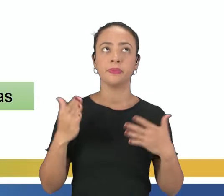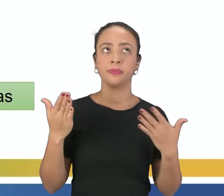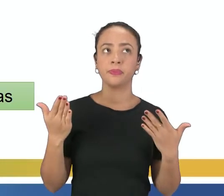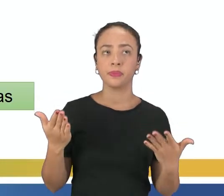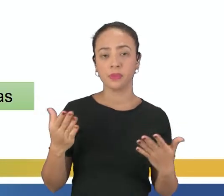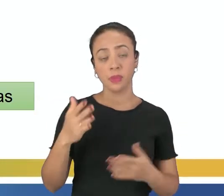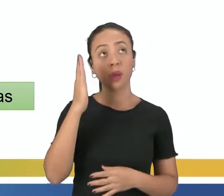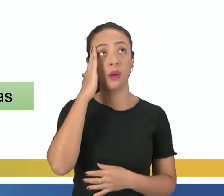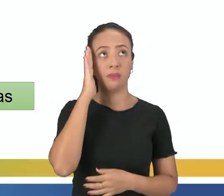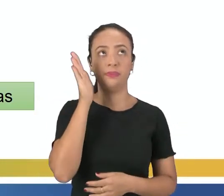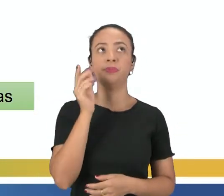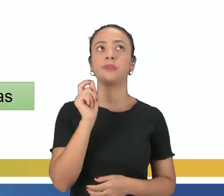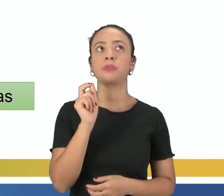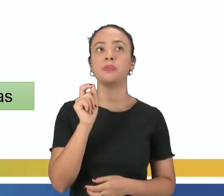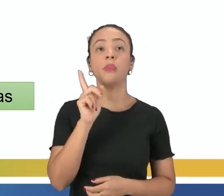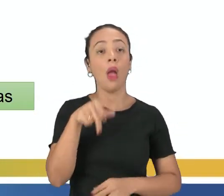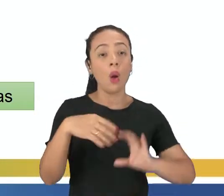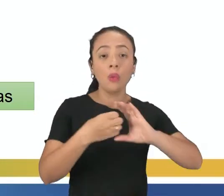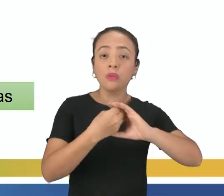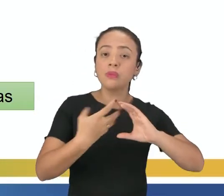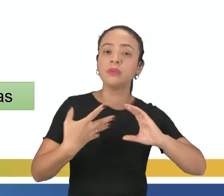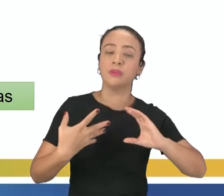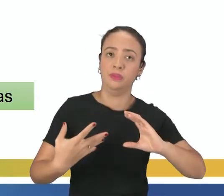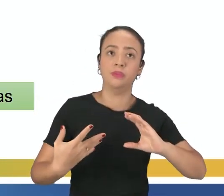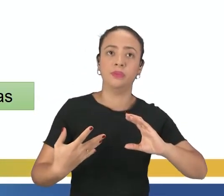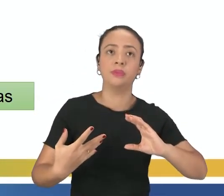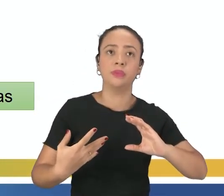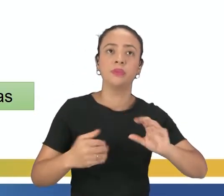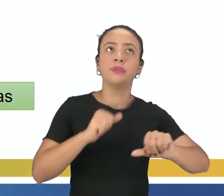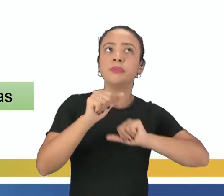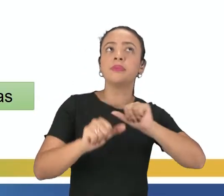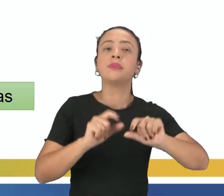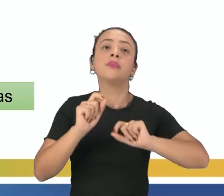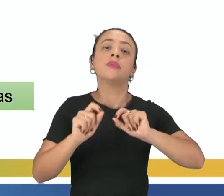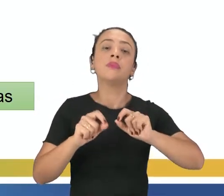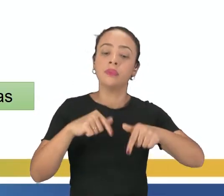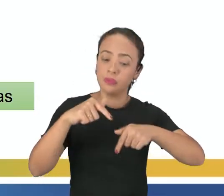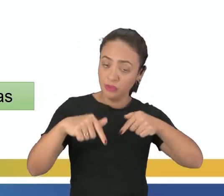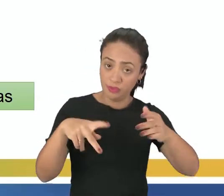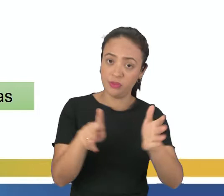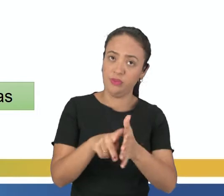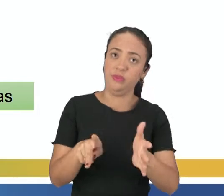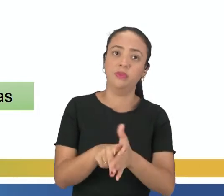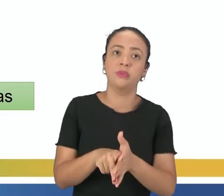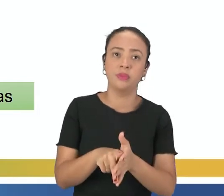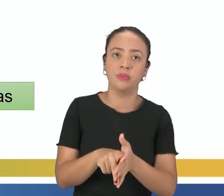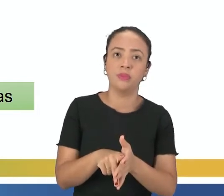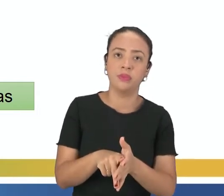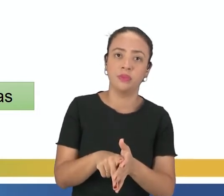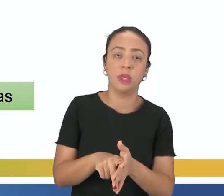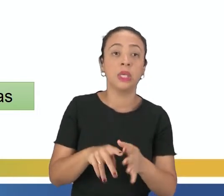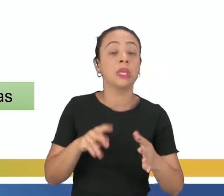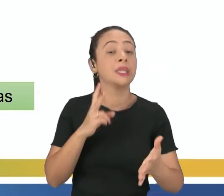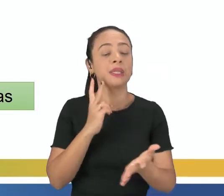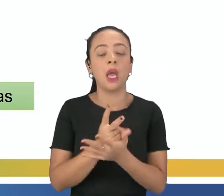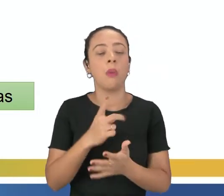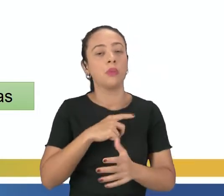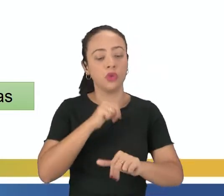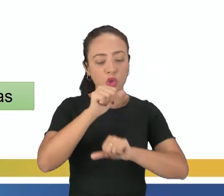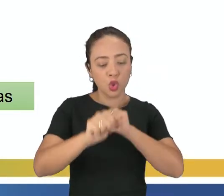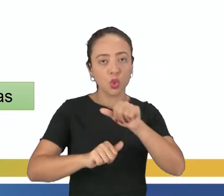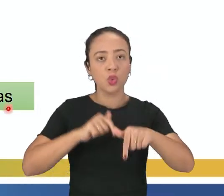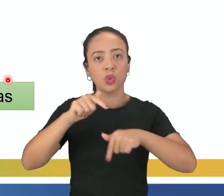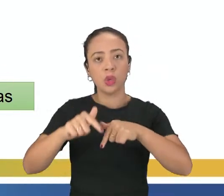Bom, então a gente sabe que é uma característica de transformações químicas e toda